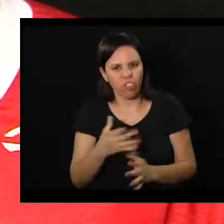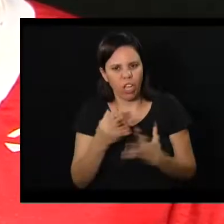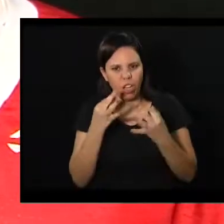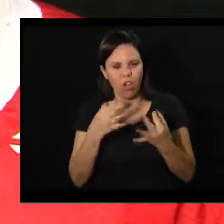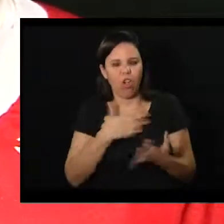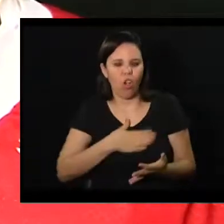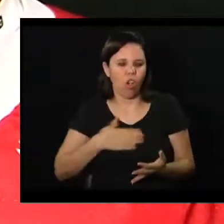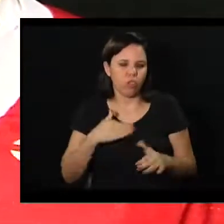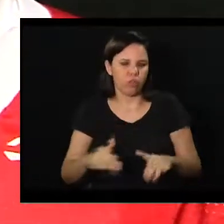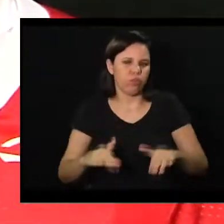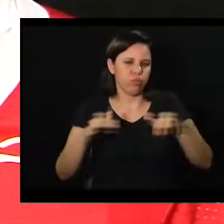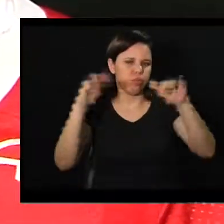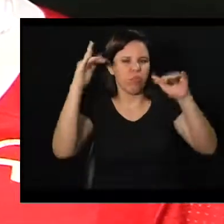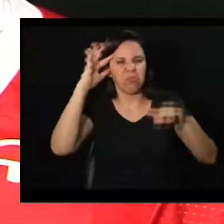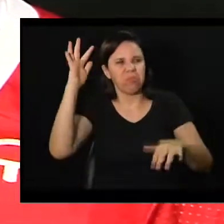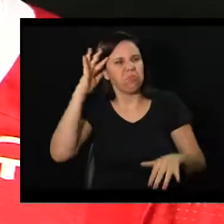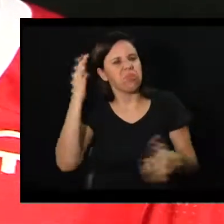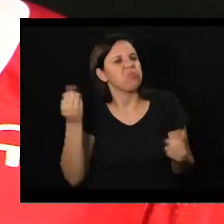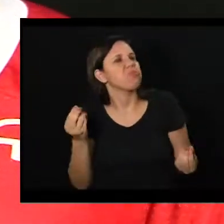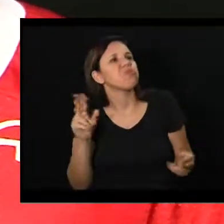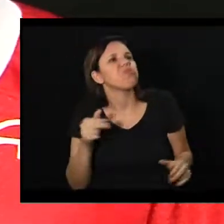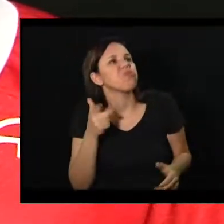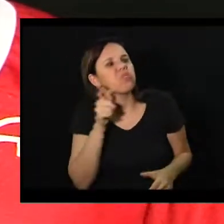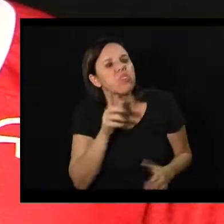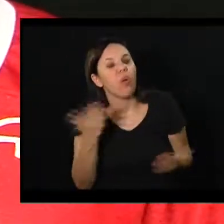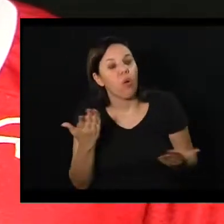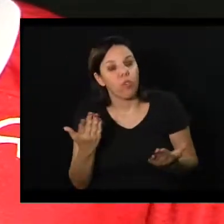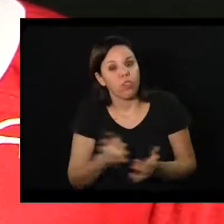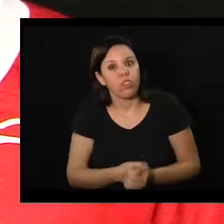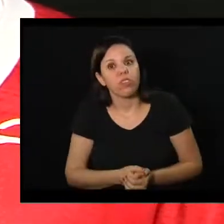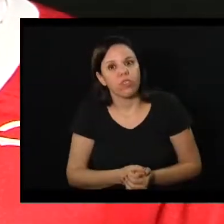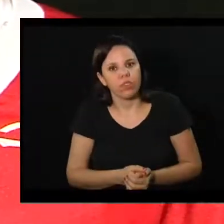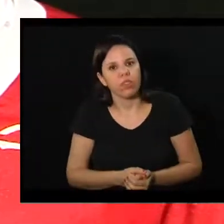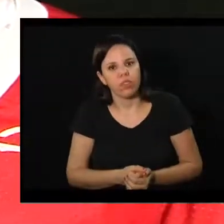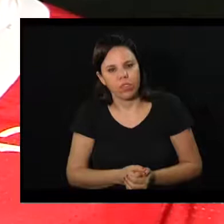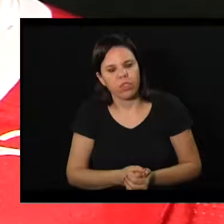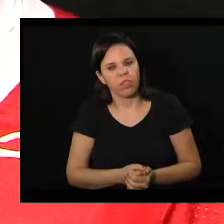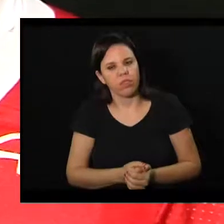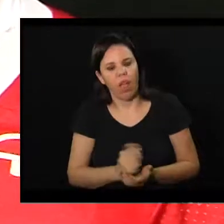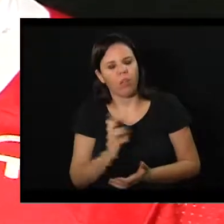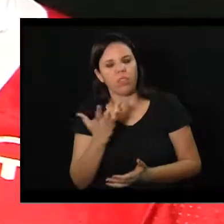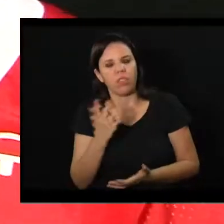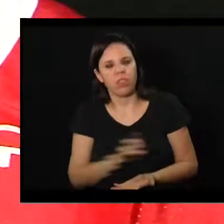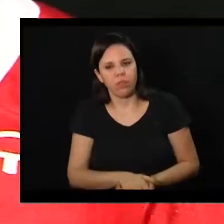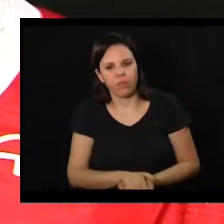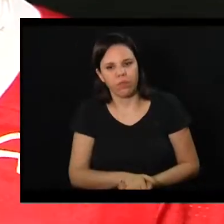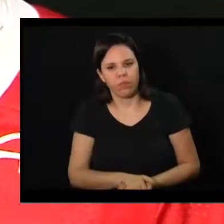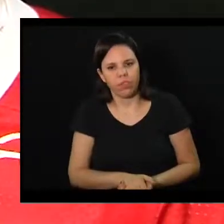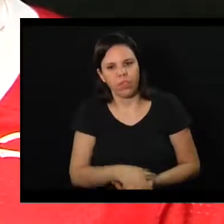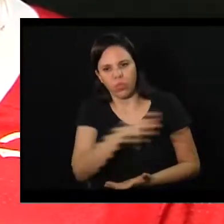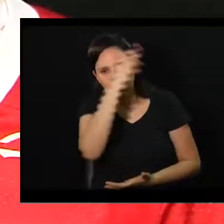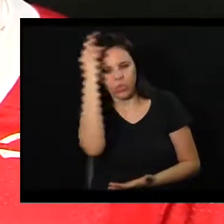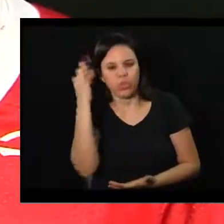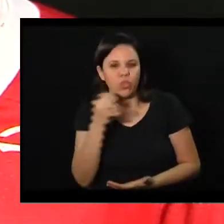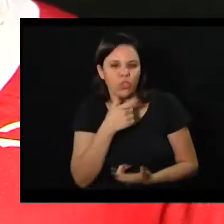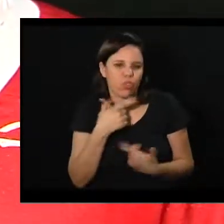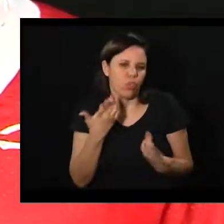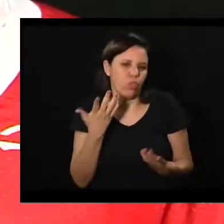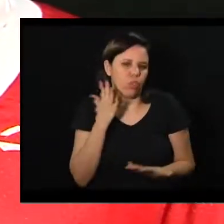criança. Eu nunca me imaginei que estaria jogando hoje, mas foi um acaso. Foi sorte, posso falar que foi